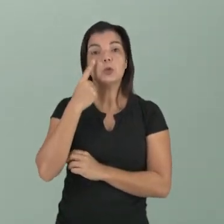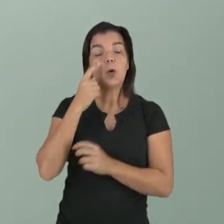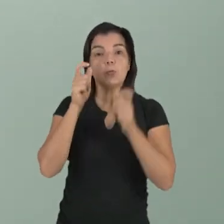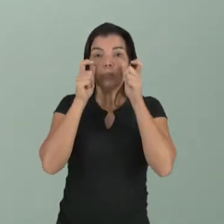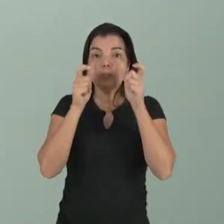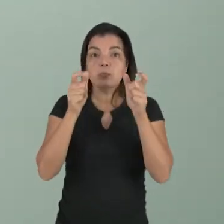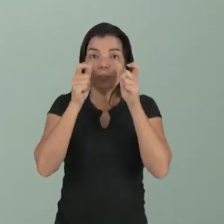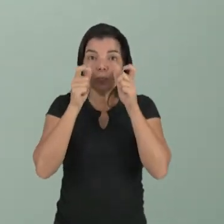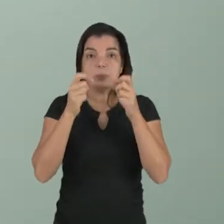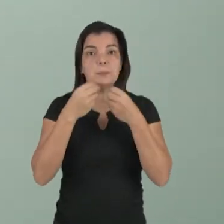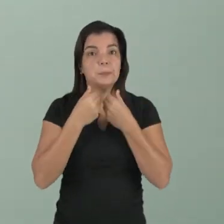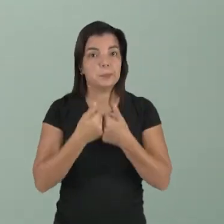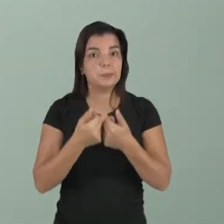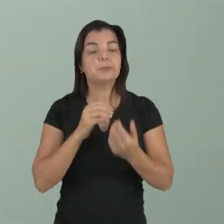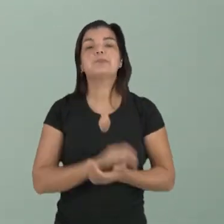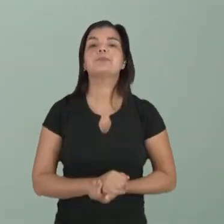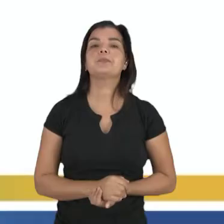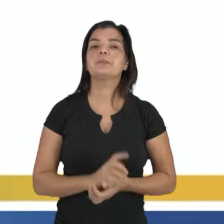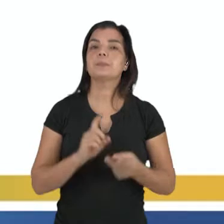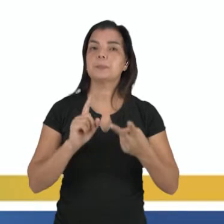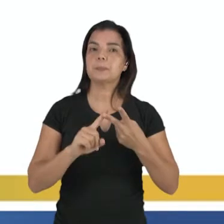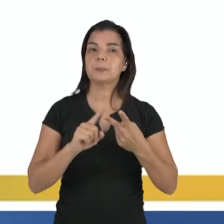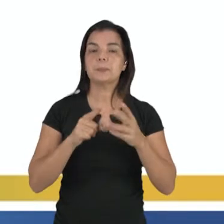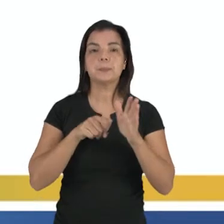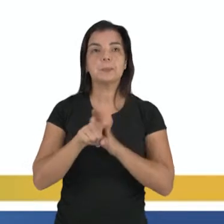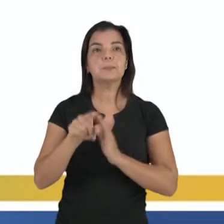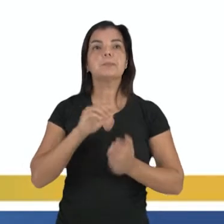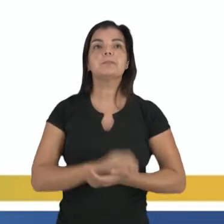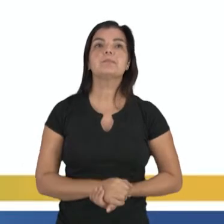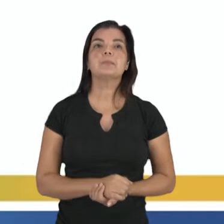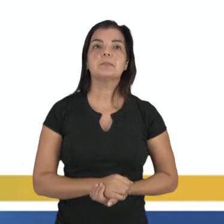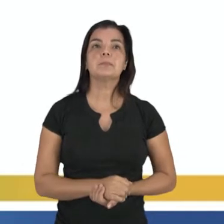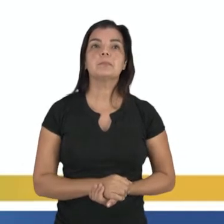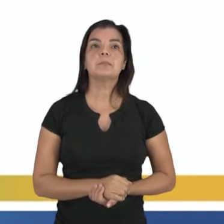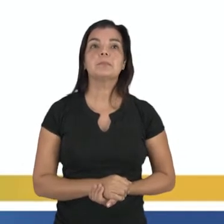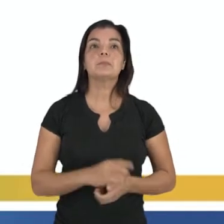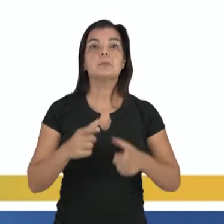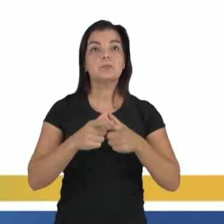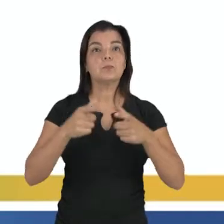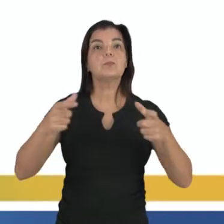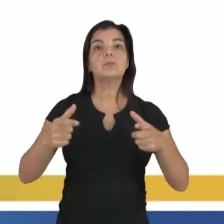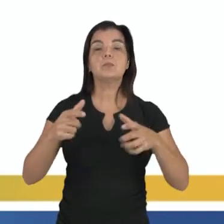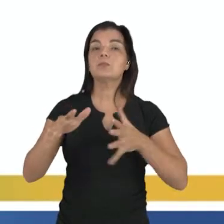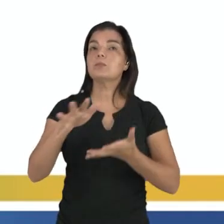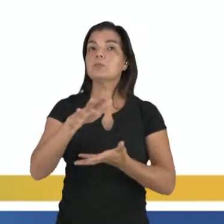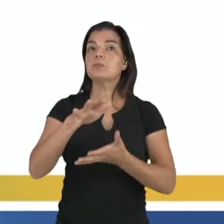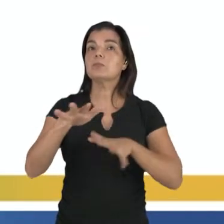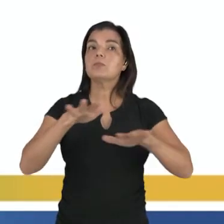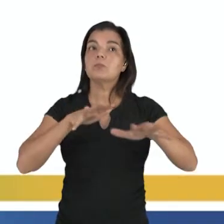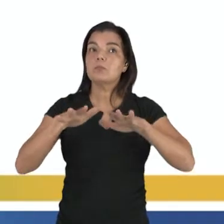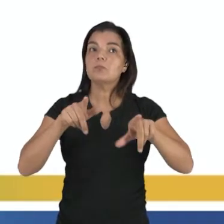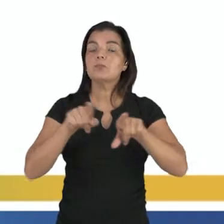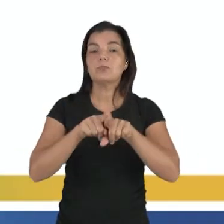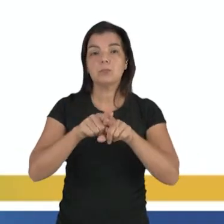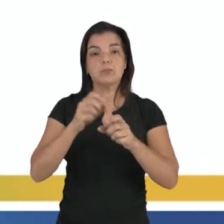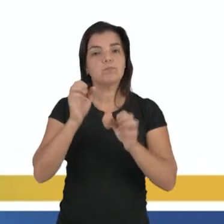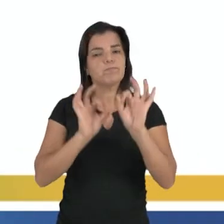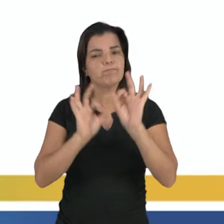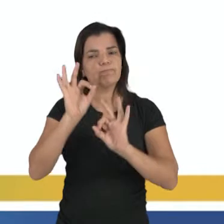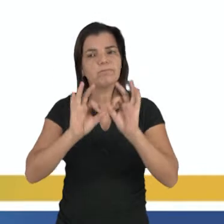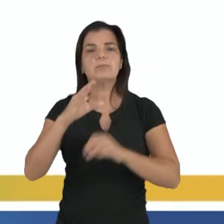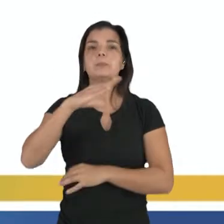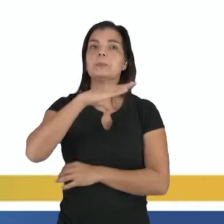com atenção, tá bom? Vamos fazer mais uma? Olha só. Trata-se de um gigantesco movimento de construção